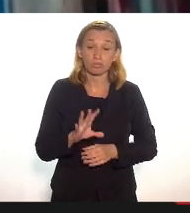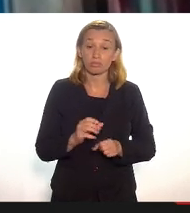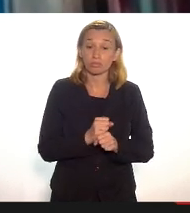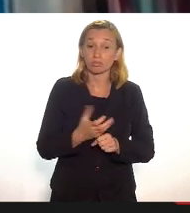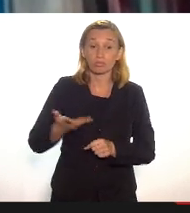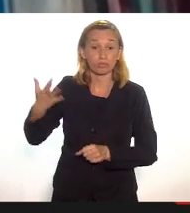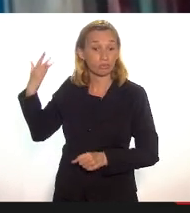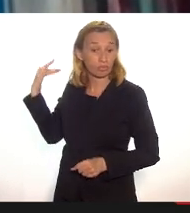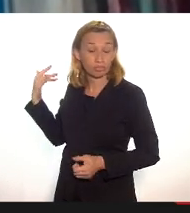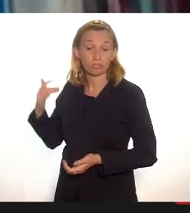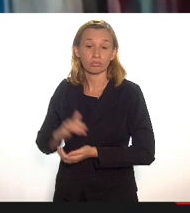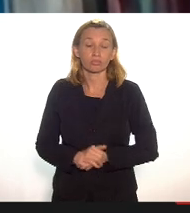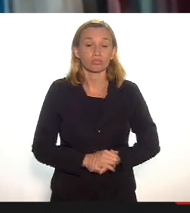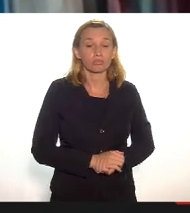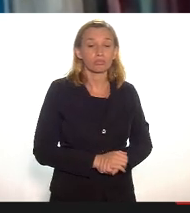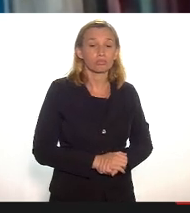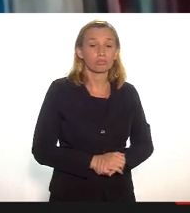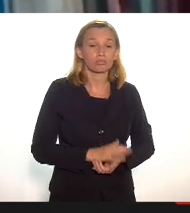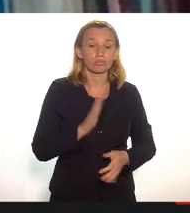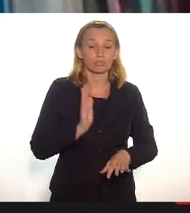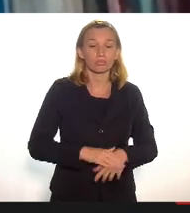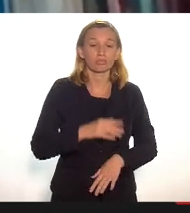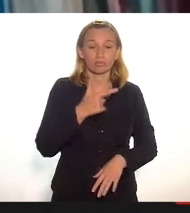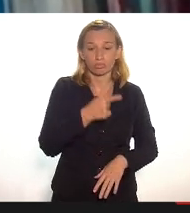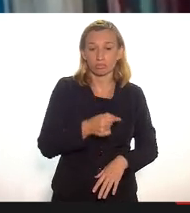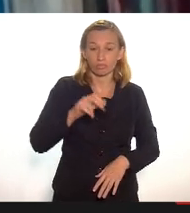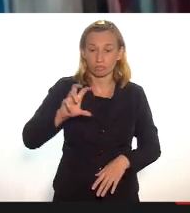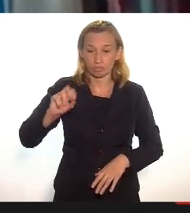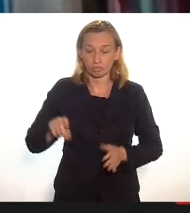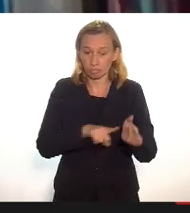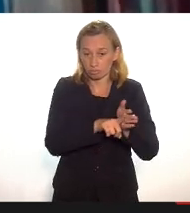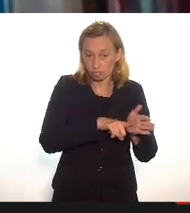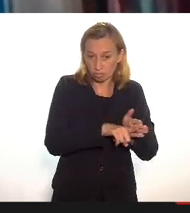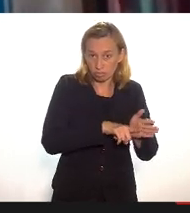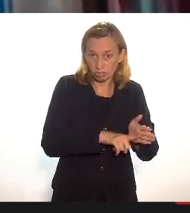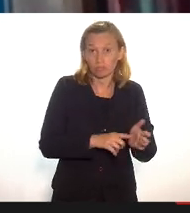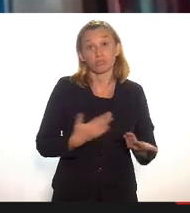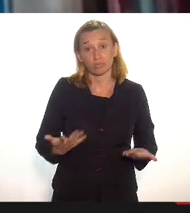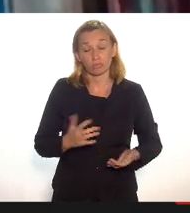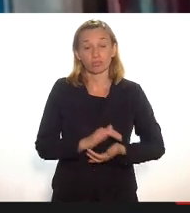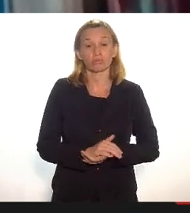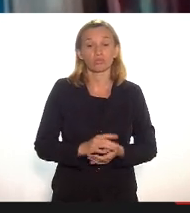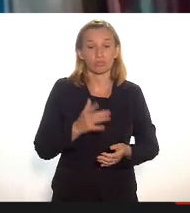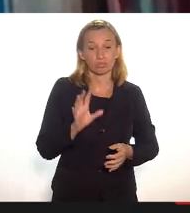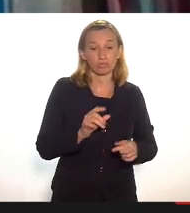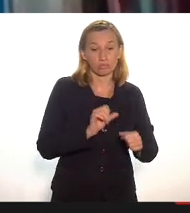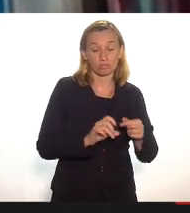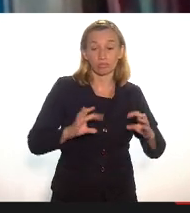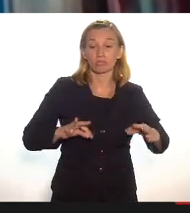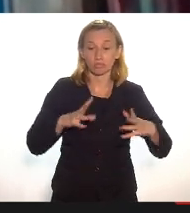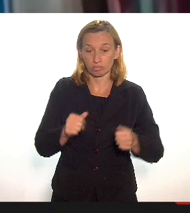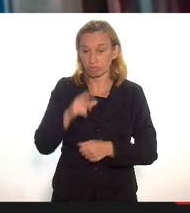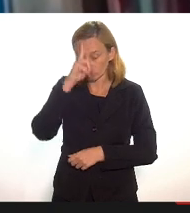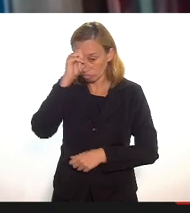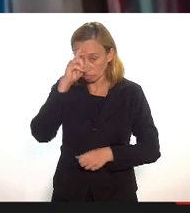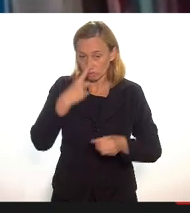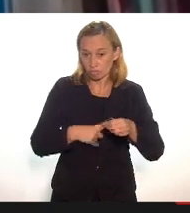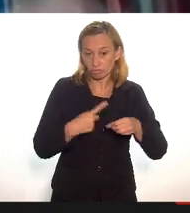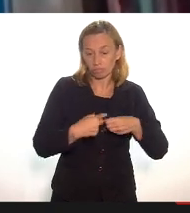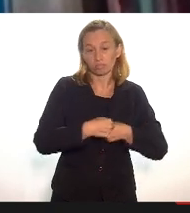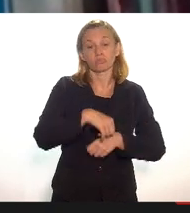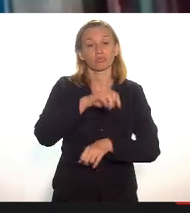passado, fizemos mais de 750 fiscalizações. Fiscalizamos todos os hospitais, tanto no município do Rio de